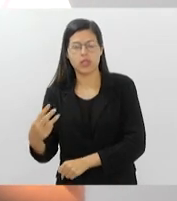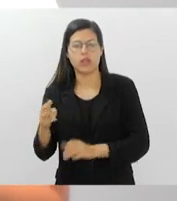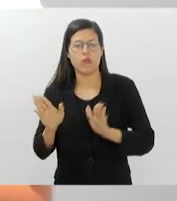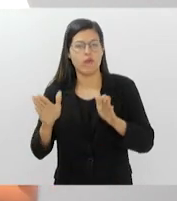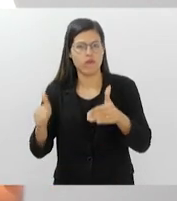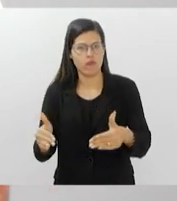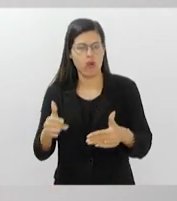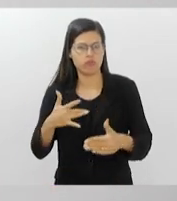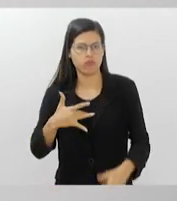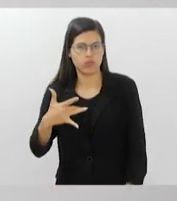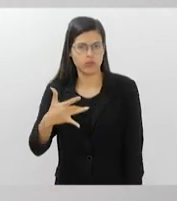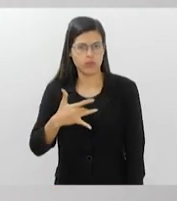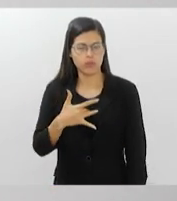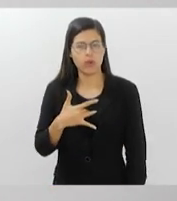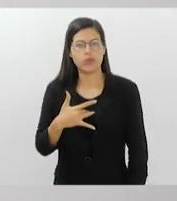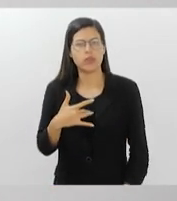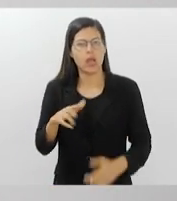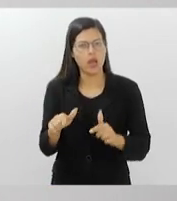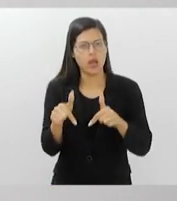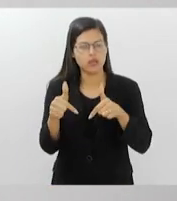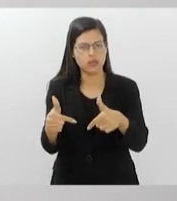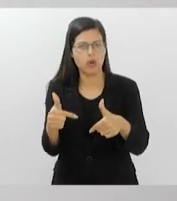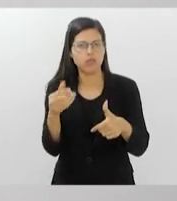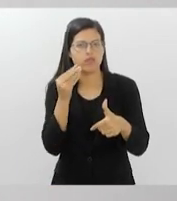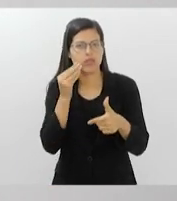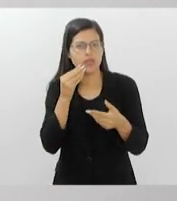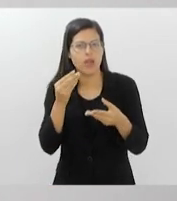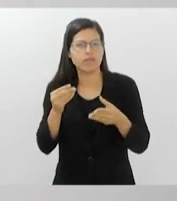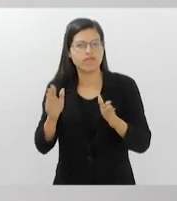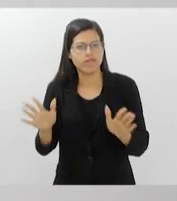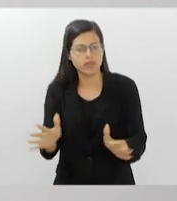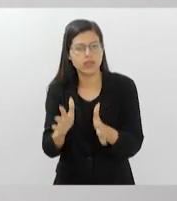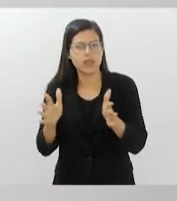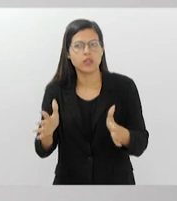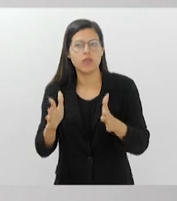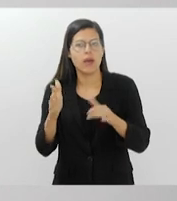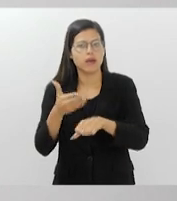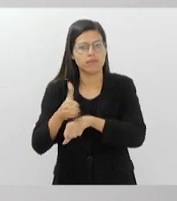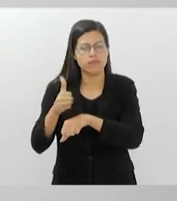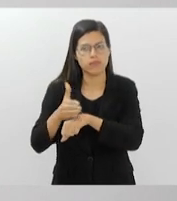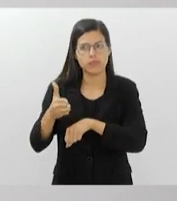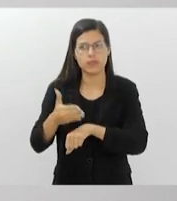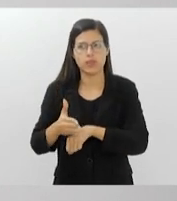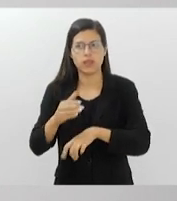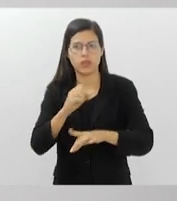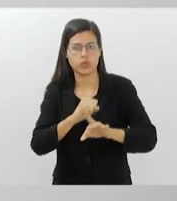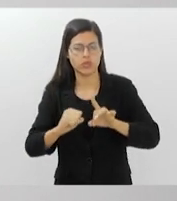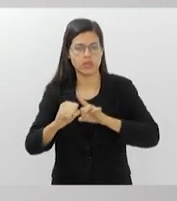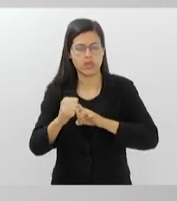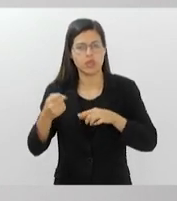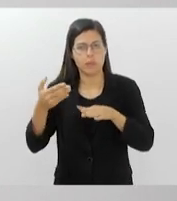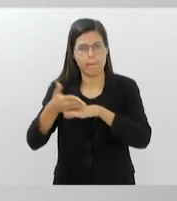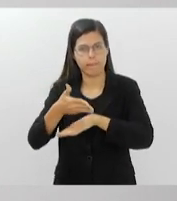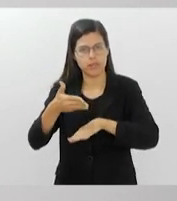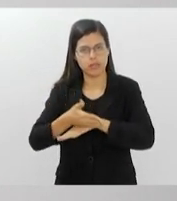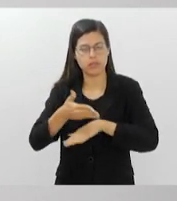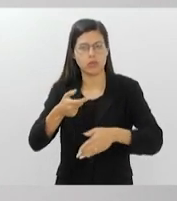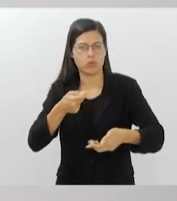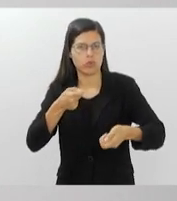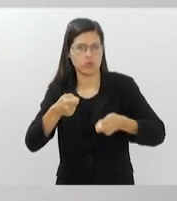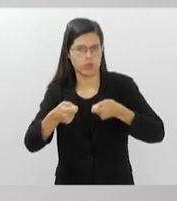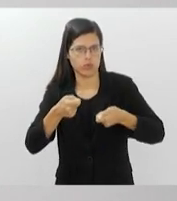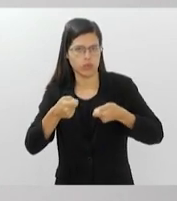Janeiro atua para possibilizar capacitar e mobilizar a sociedade civil para efetiva participação no controle da